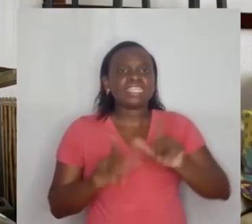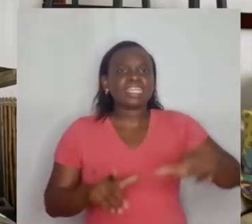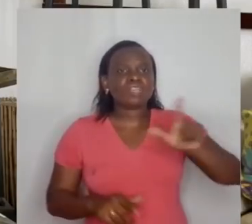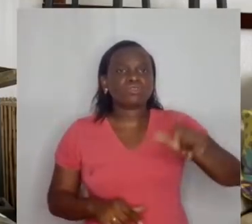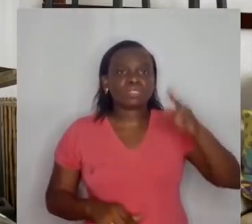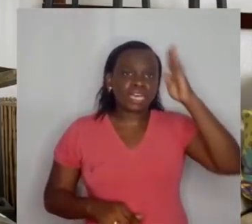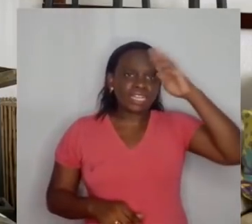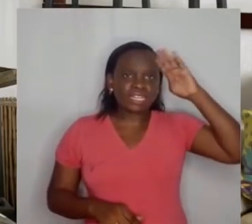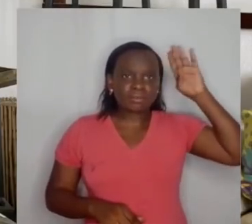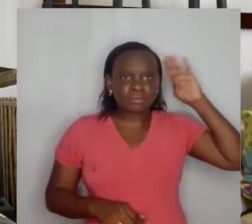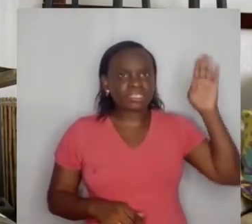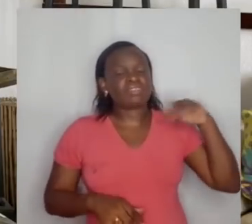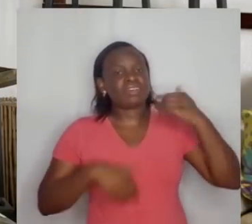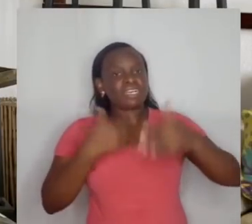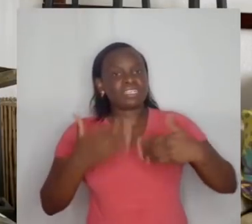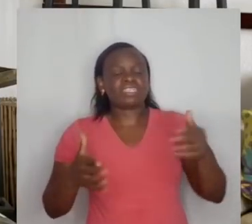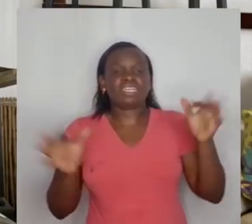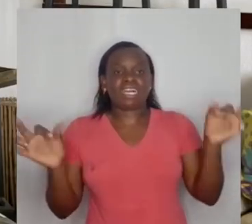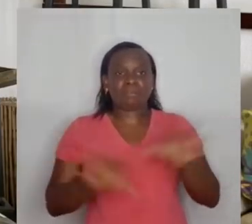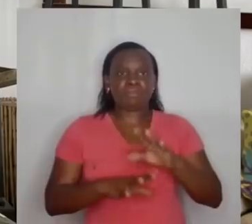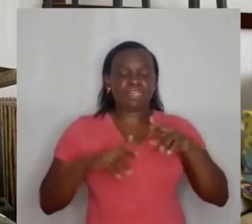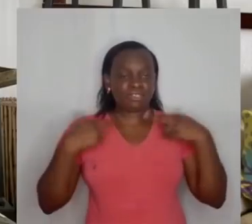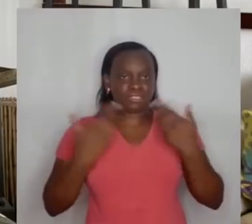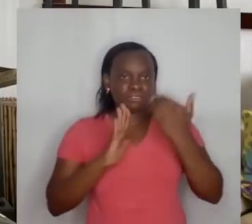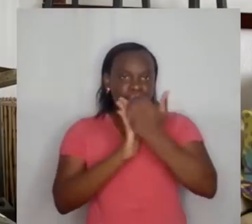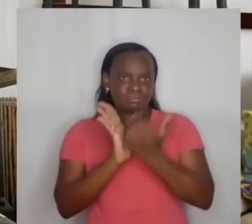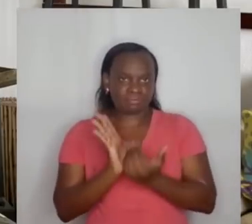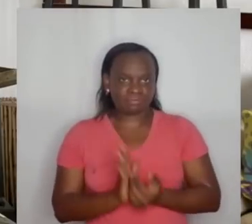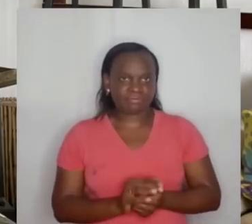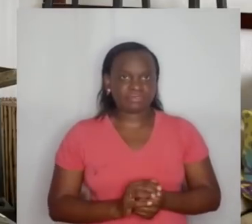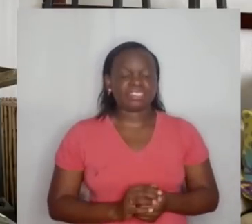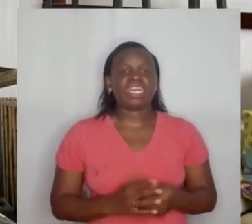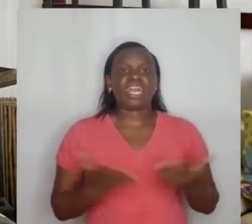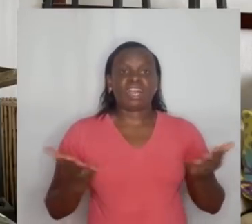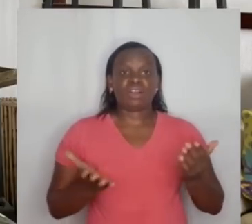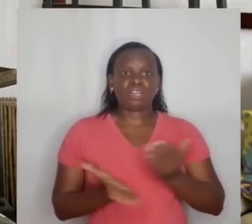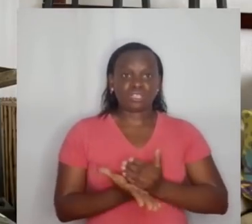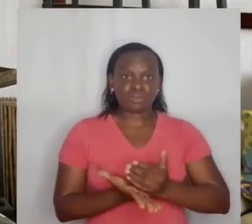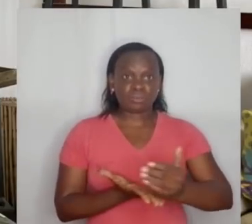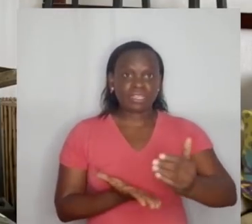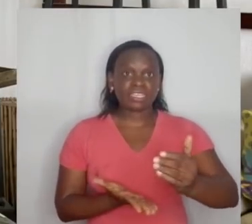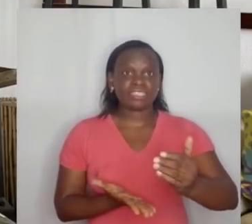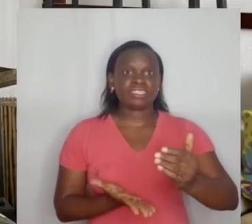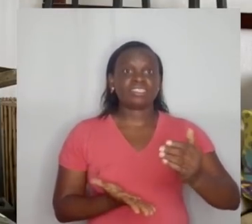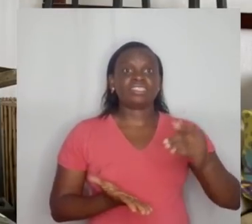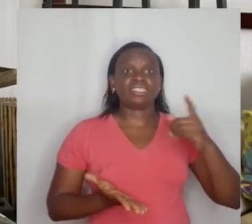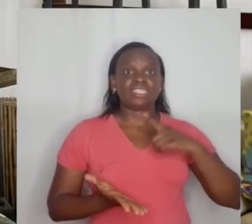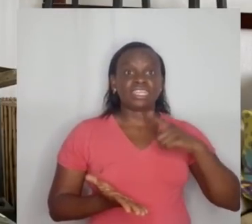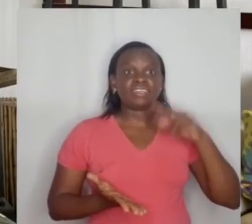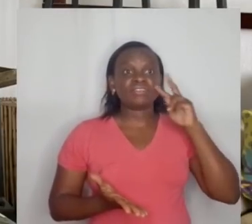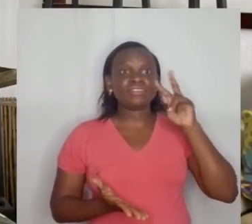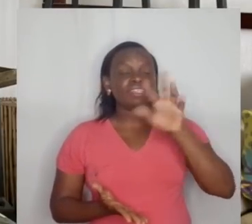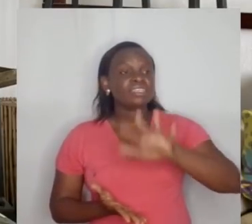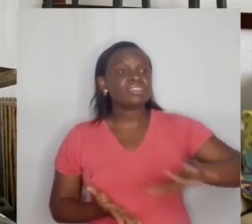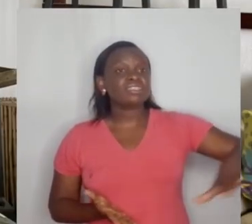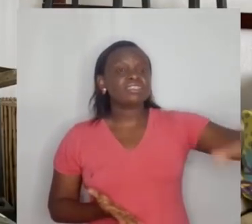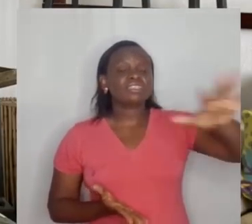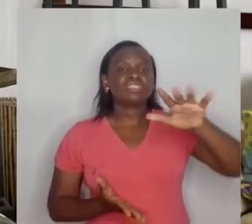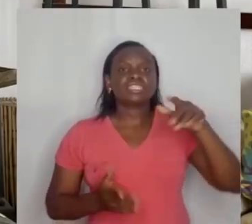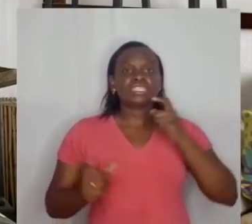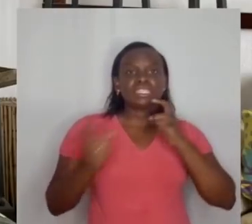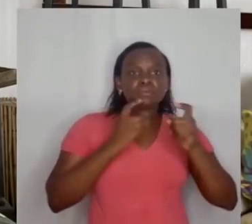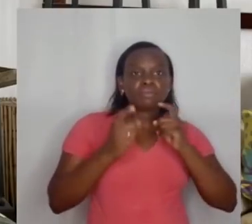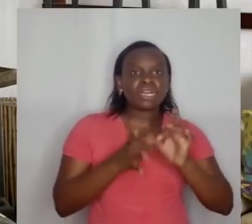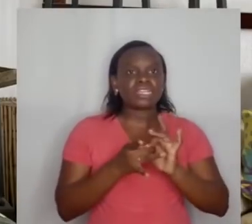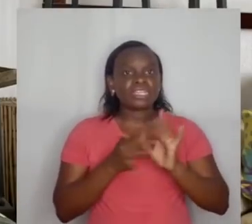área e que encerra a nossa programação. O evento que agora se inicia, ele tem como horizonte intervir no